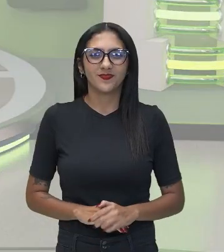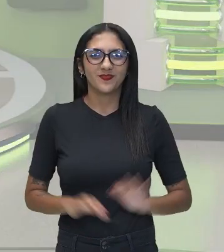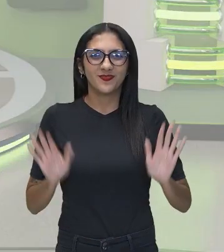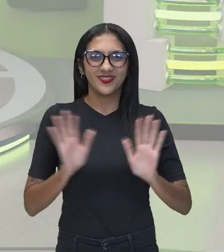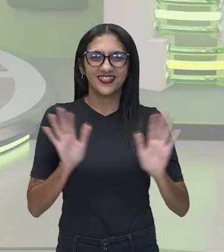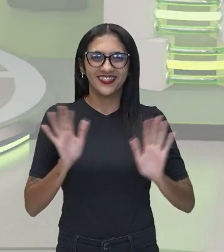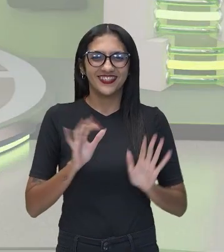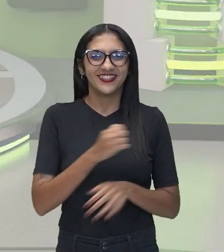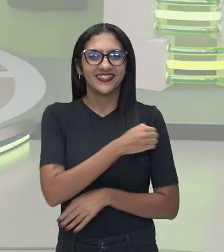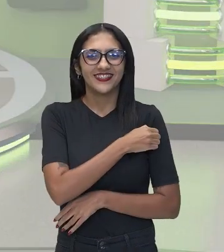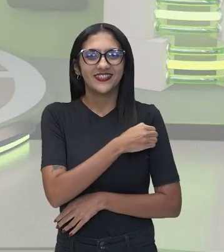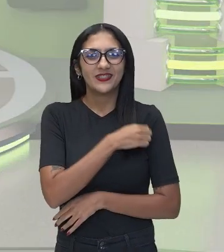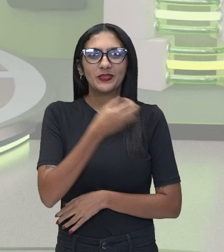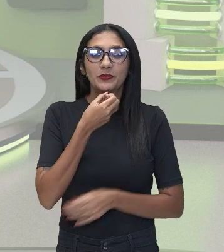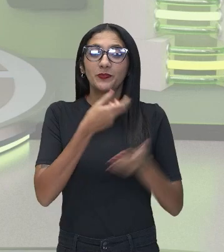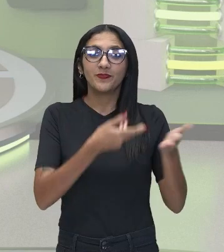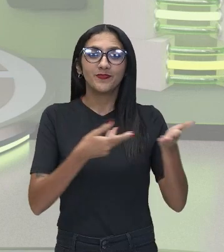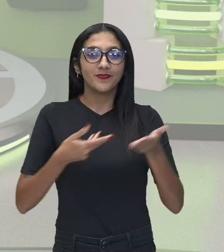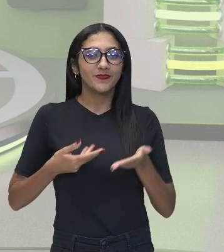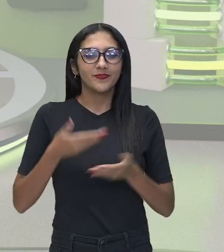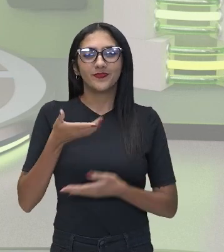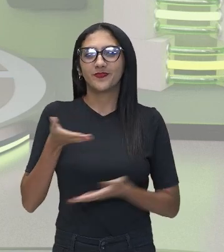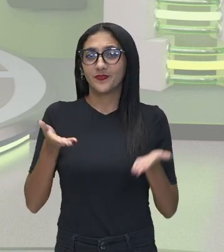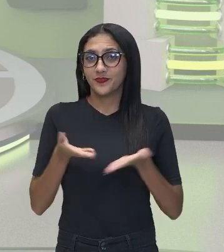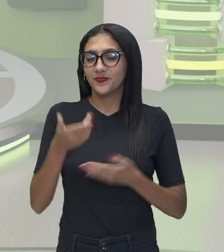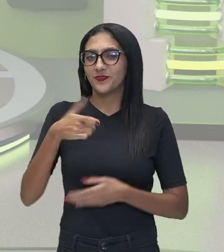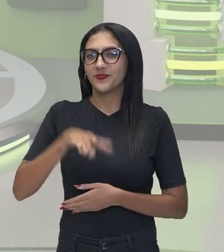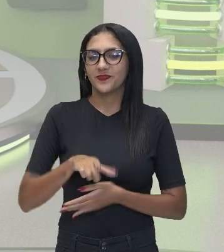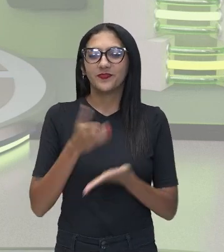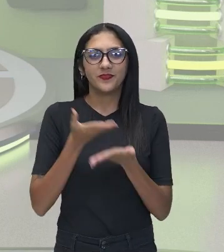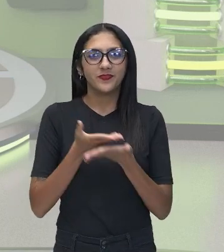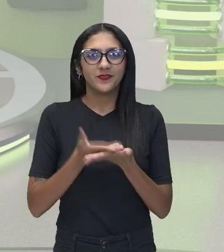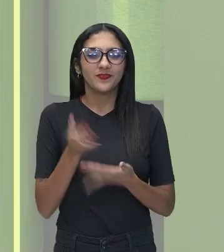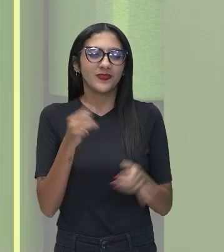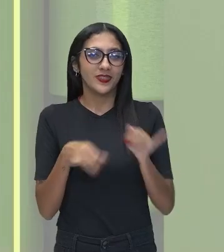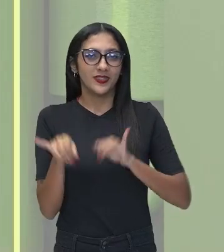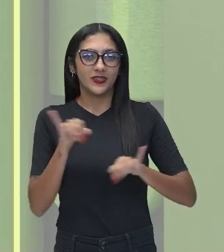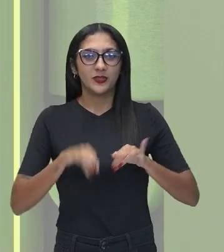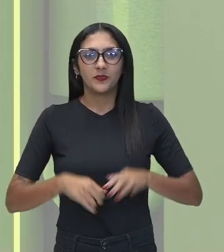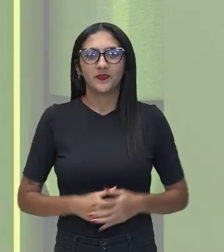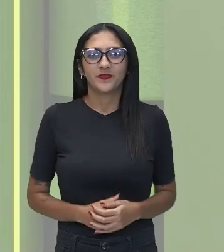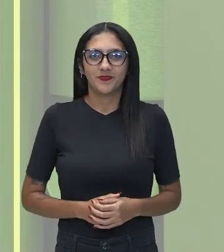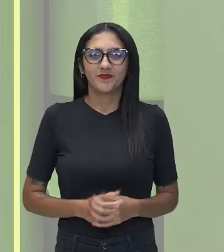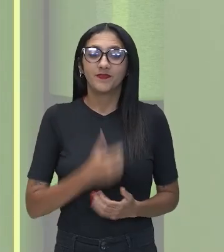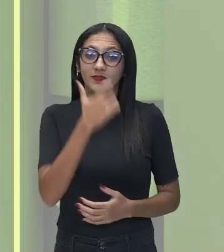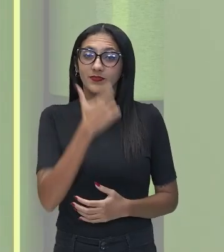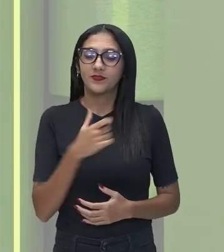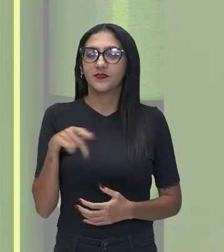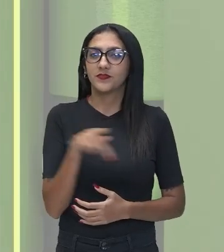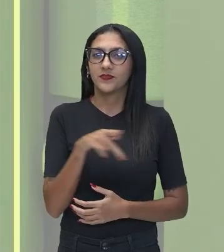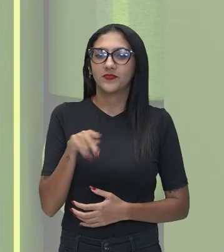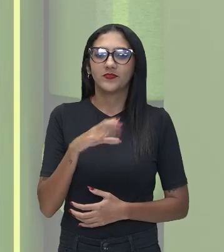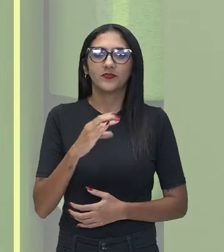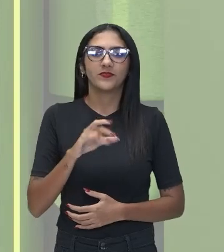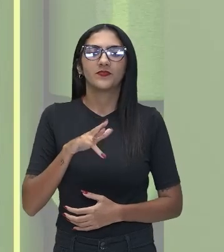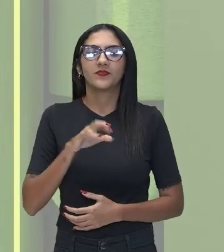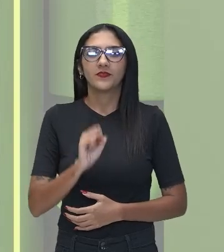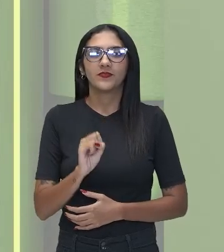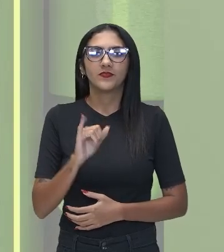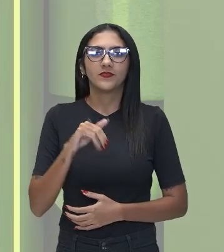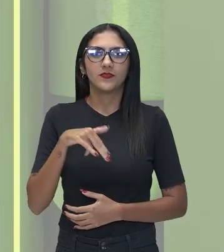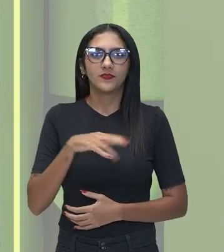Olá, meus queridos, sejam todos muito bem-vindos a mais uma aula de Química. Eu sou a professora